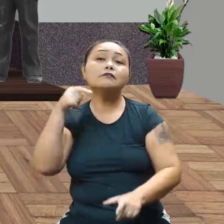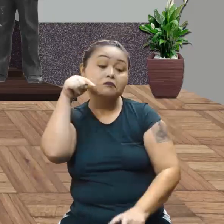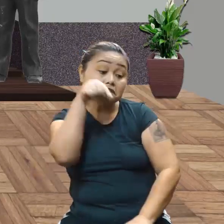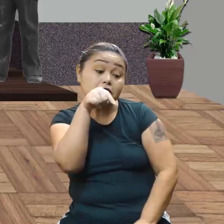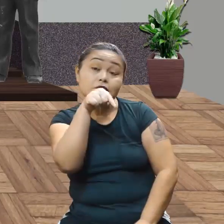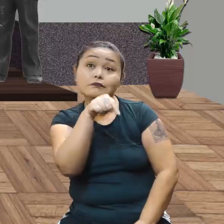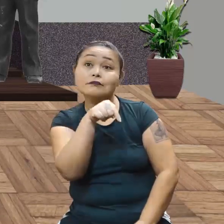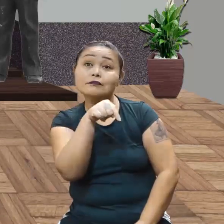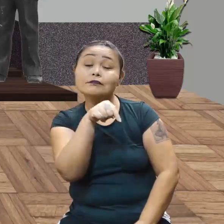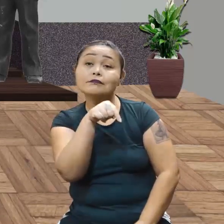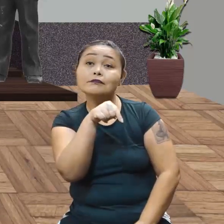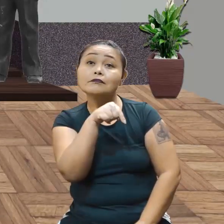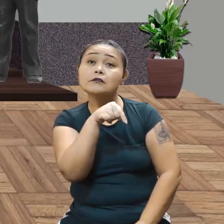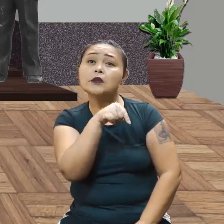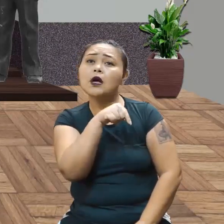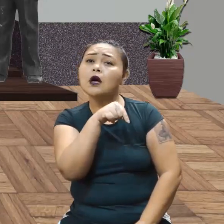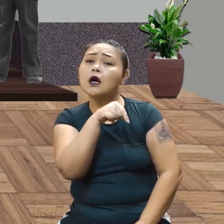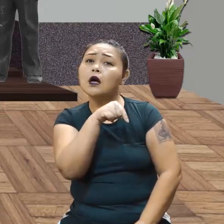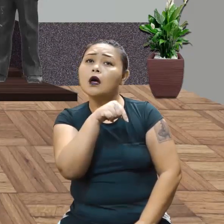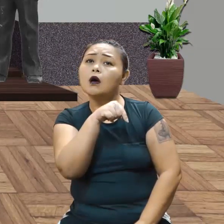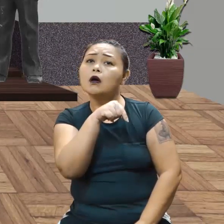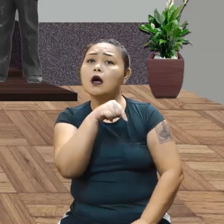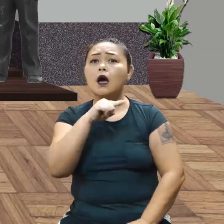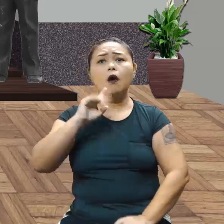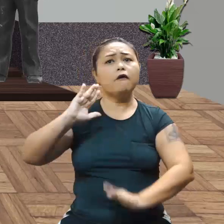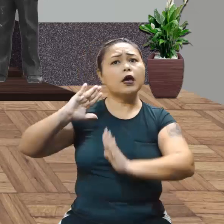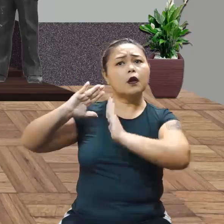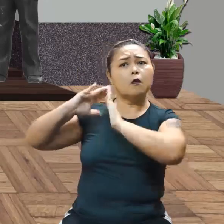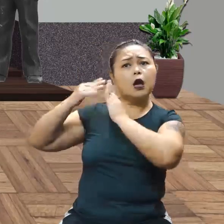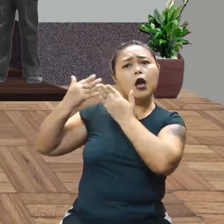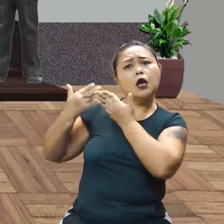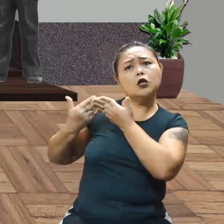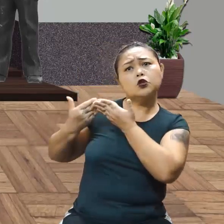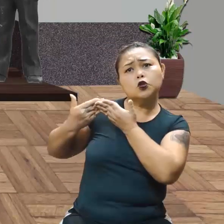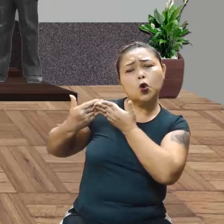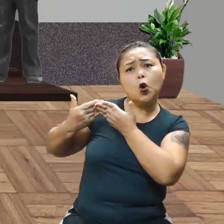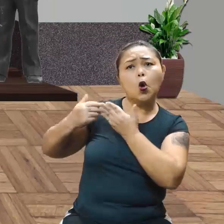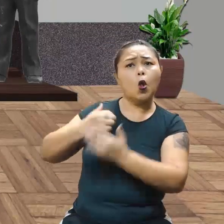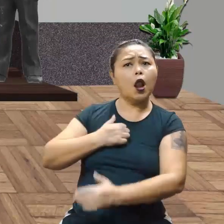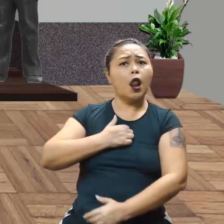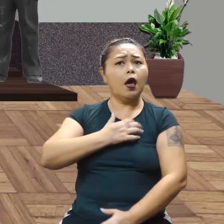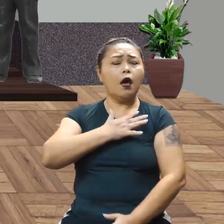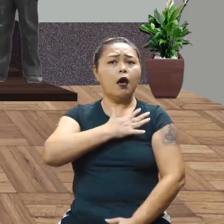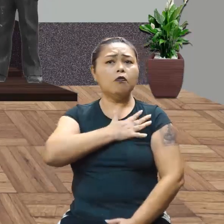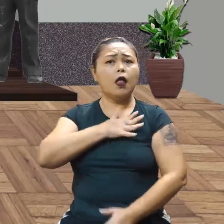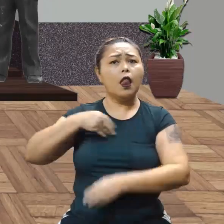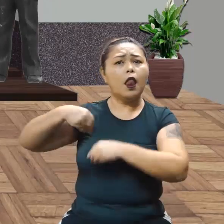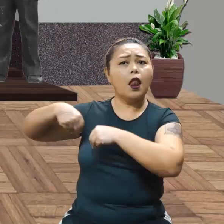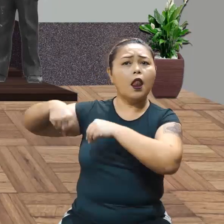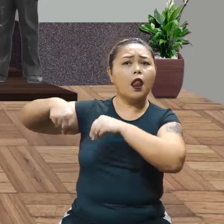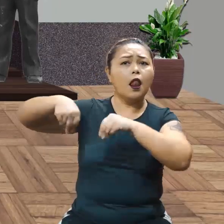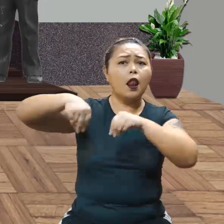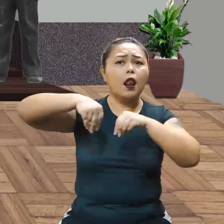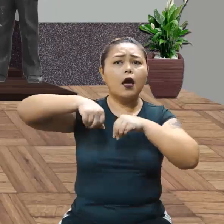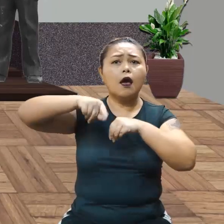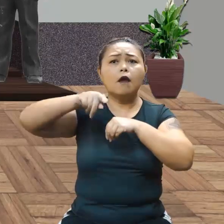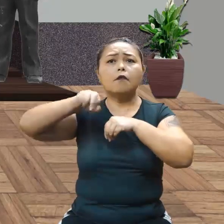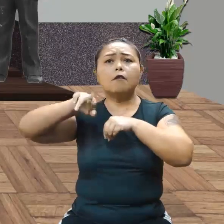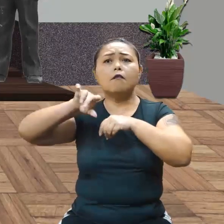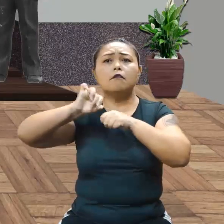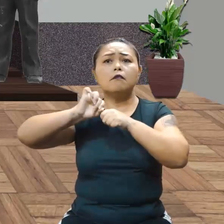ele vem de uma escola militar lá na Praia Vermelha e ele vem seguindo aquela